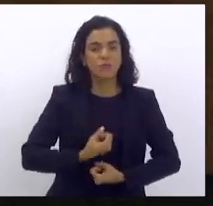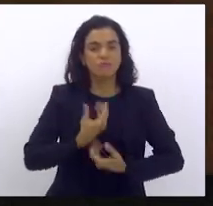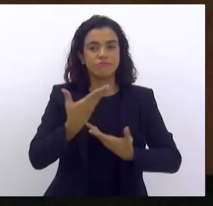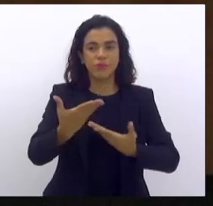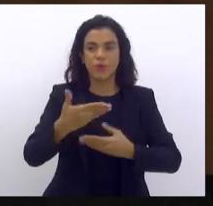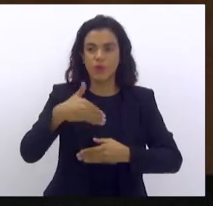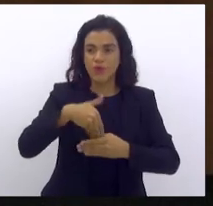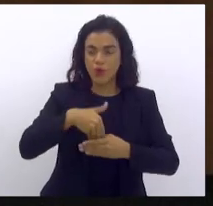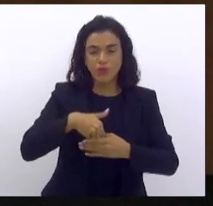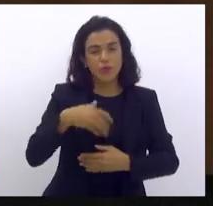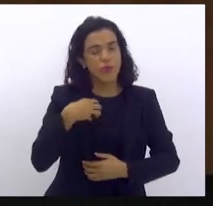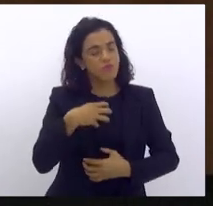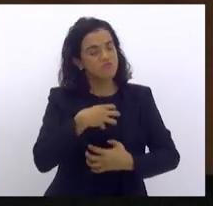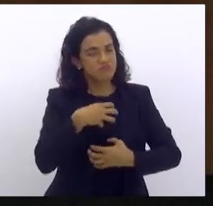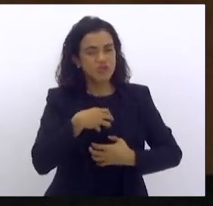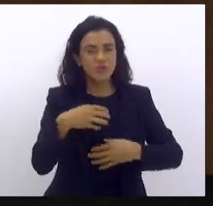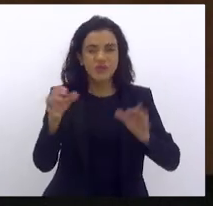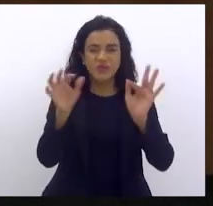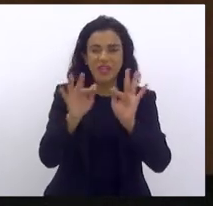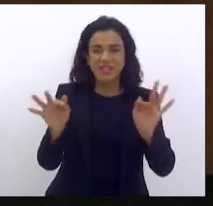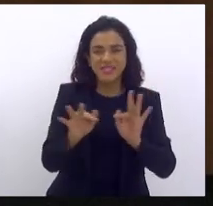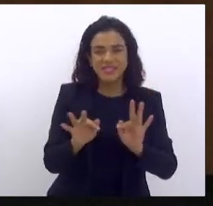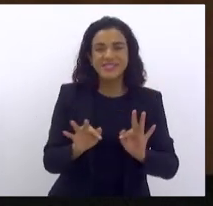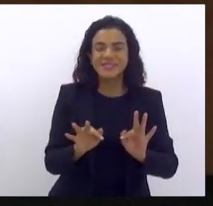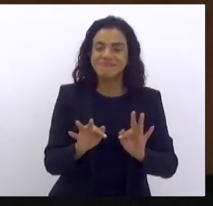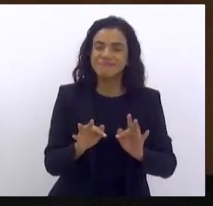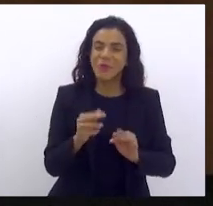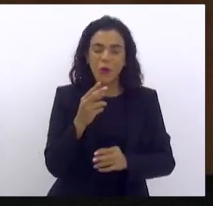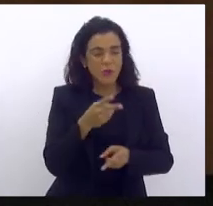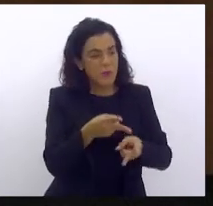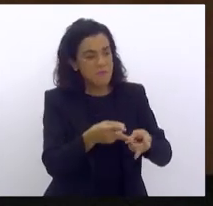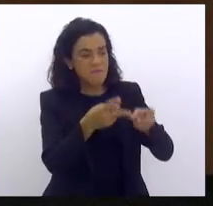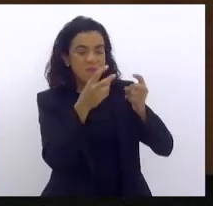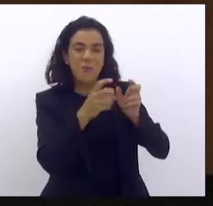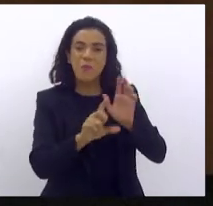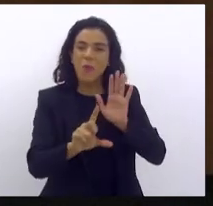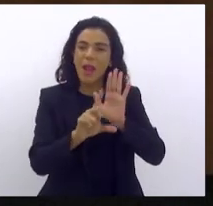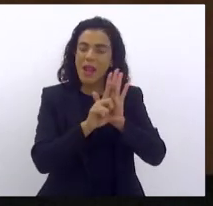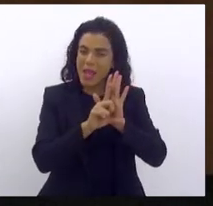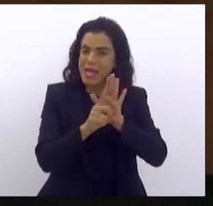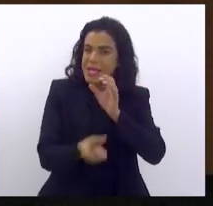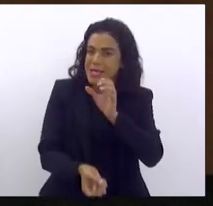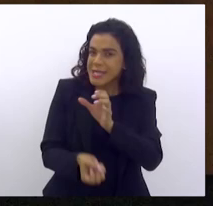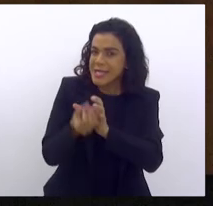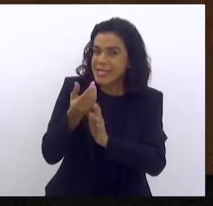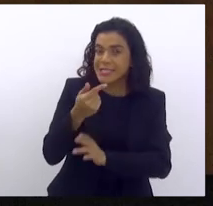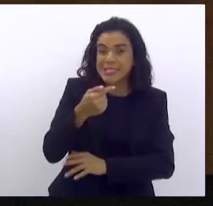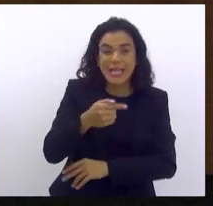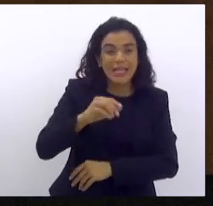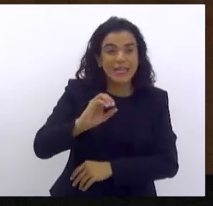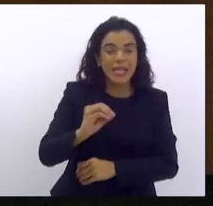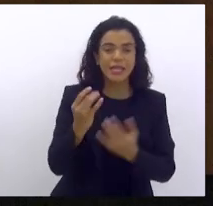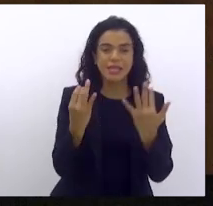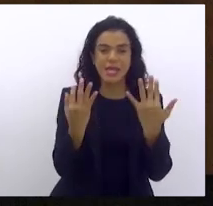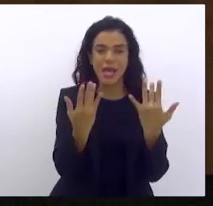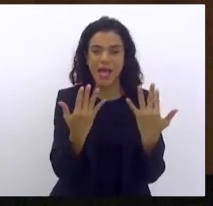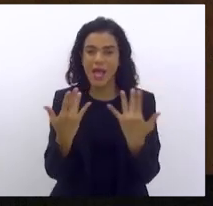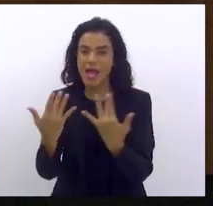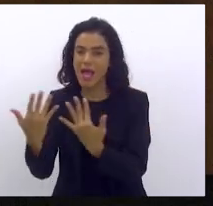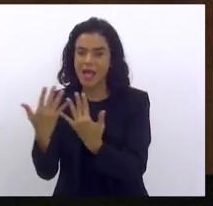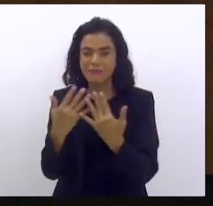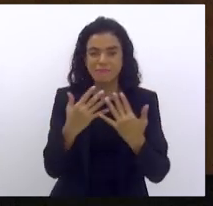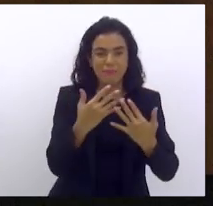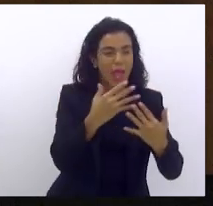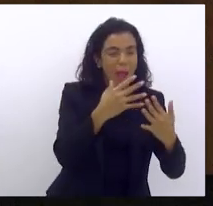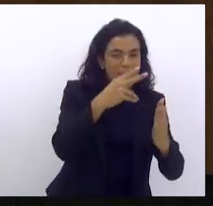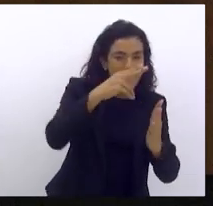eu fico feliz quando eu vejo uma lei feita em 70 mãos, né? Passou por